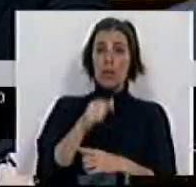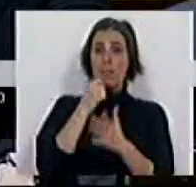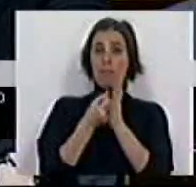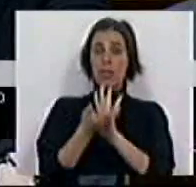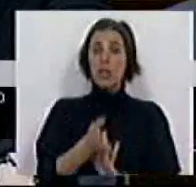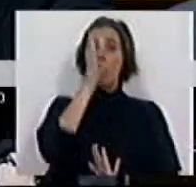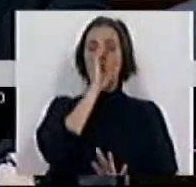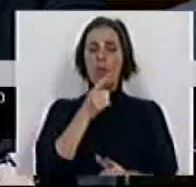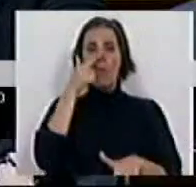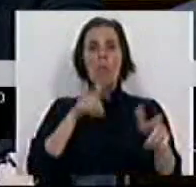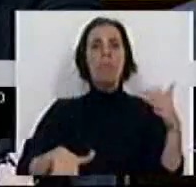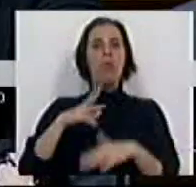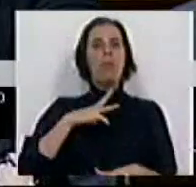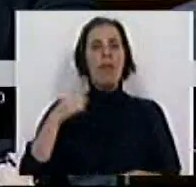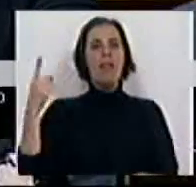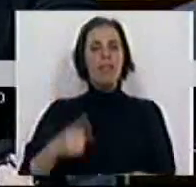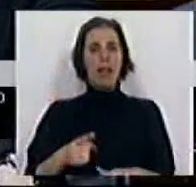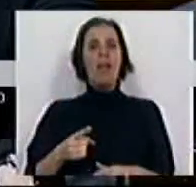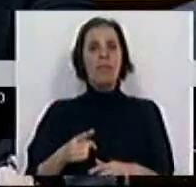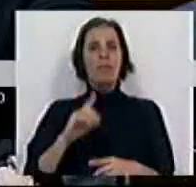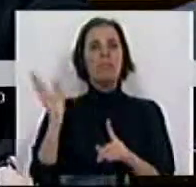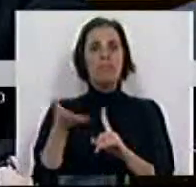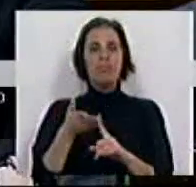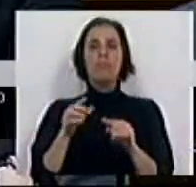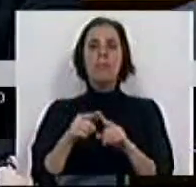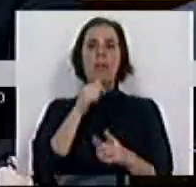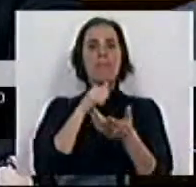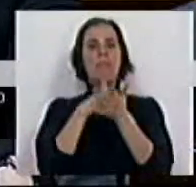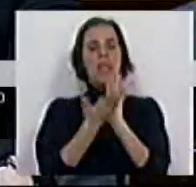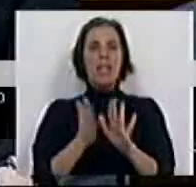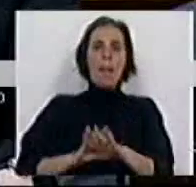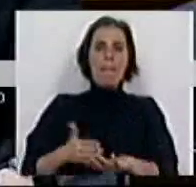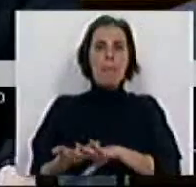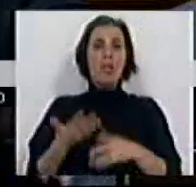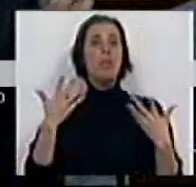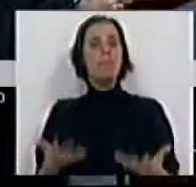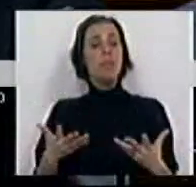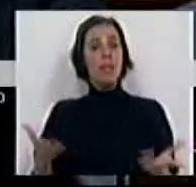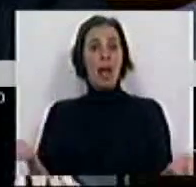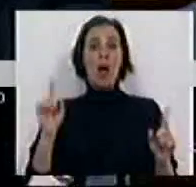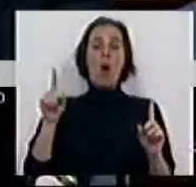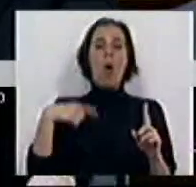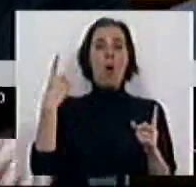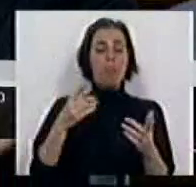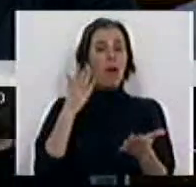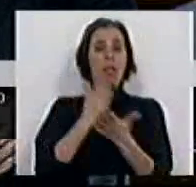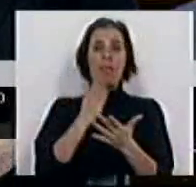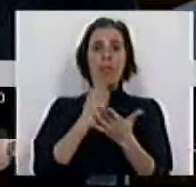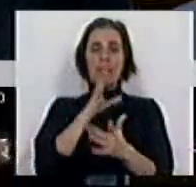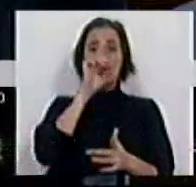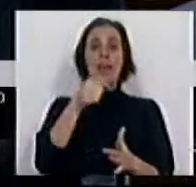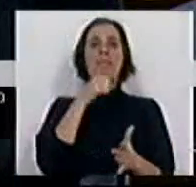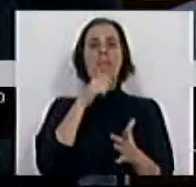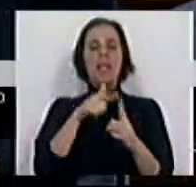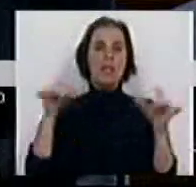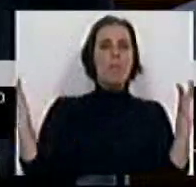do Governo, o povo português deve ser sancionado com medidas ainda mais pesadas. Diz que estaria ao caldo entornado, que as